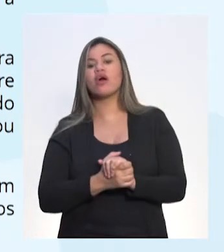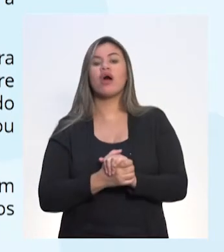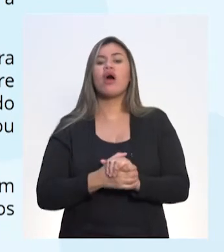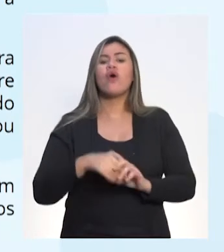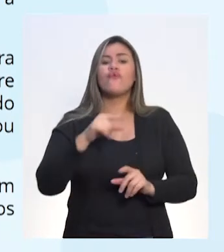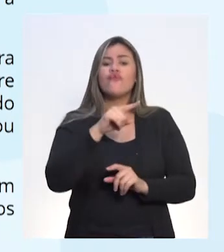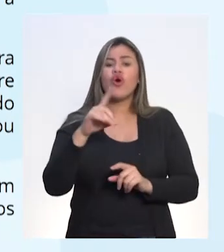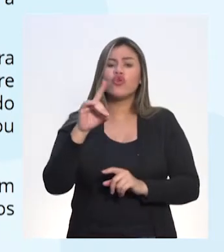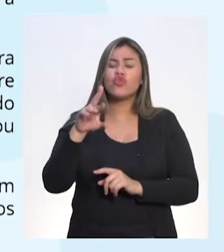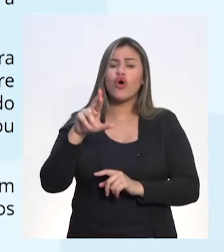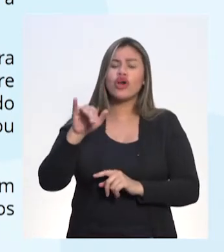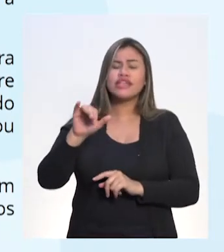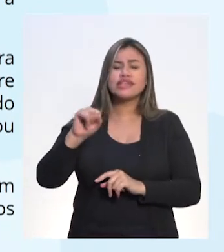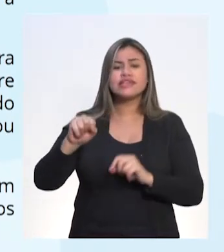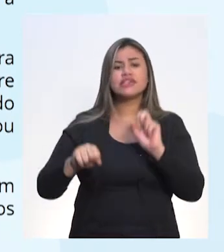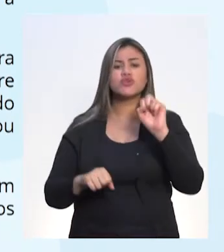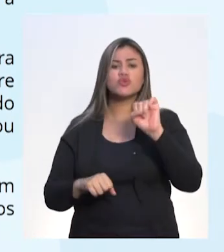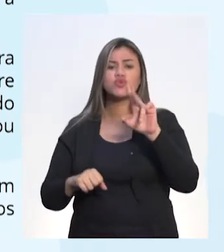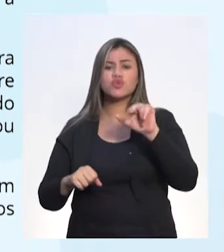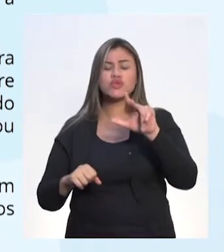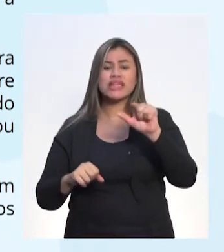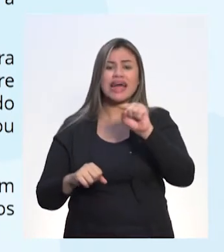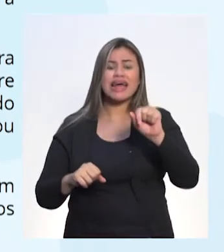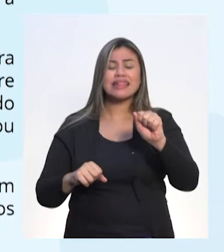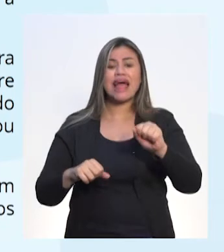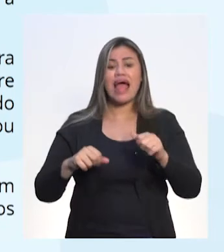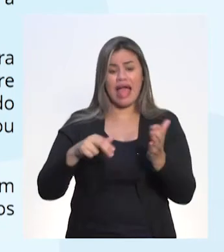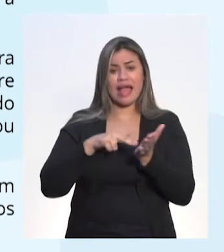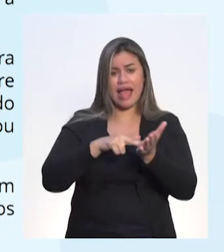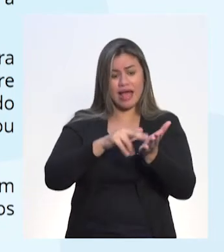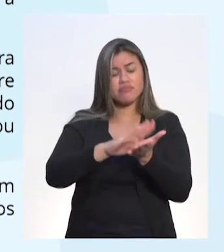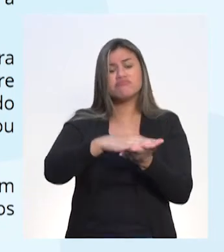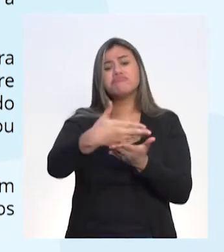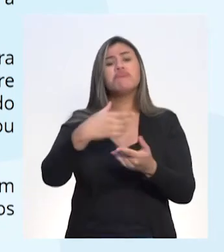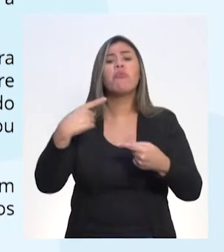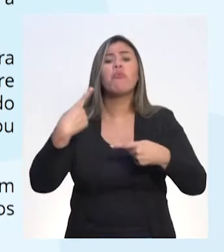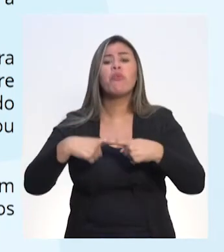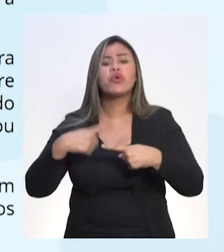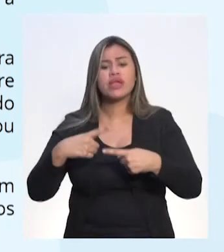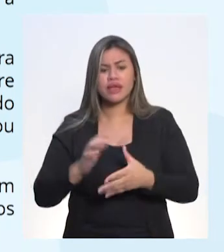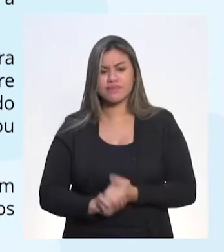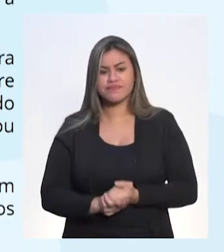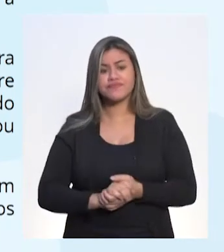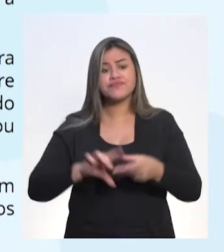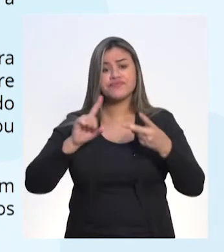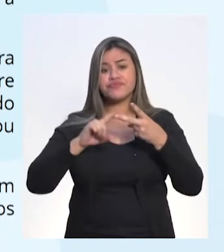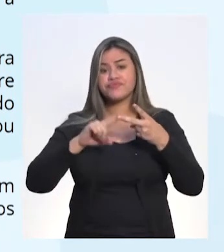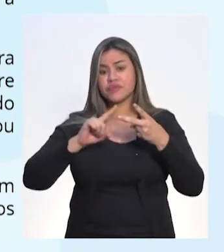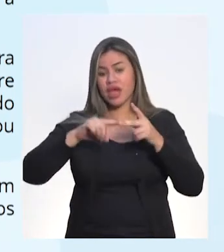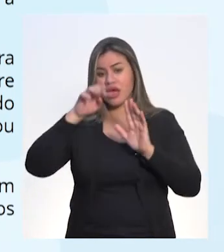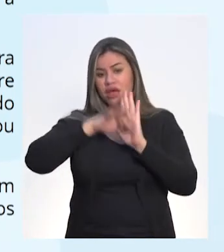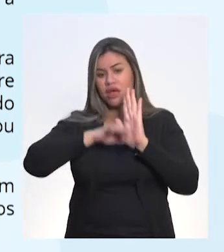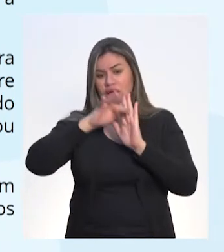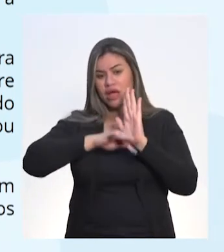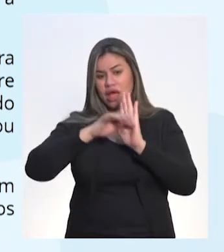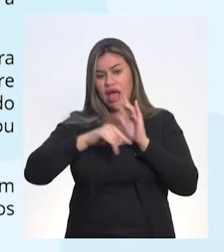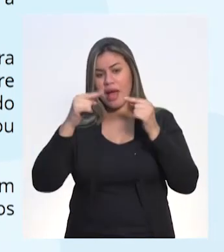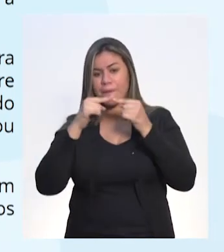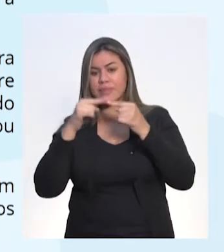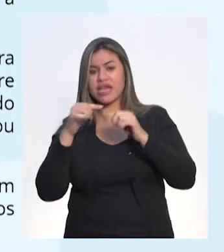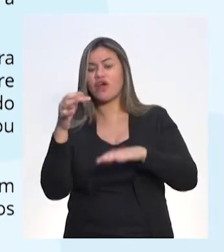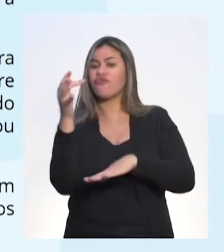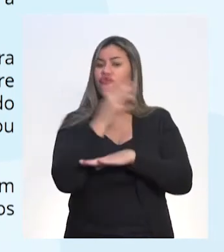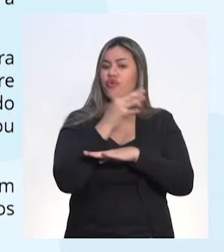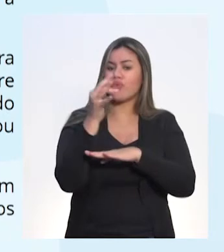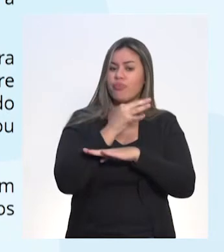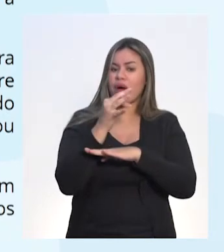que a Dorinha e a Suzana resolveram abrir a carta endereçada à patroa delas? Conforme a leitura do texto, a carta tinha caráter formal, era uma